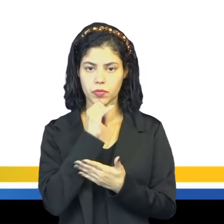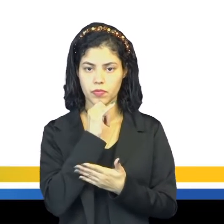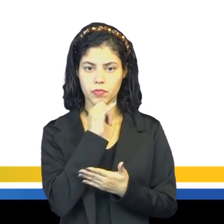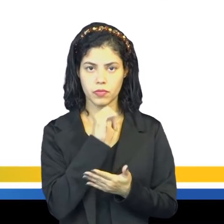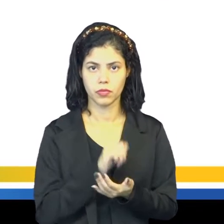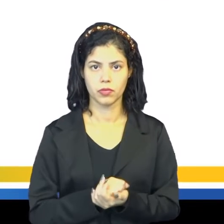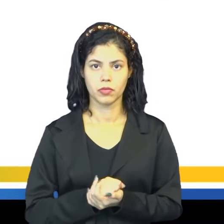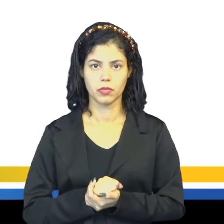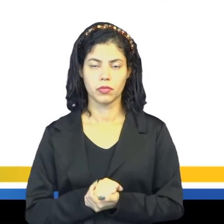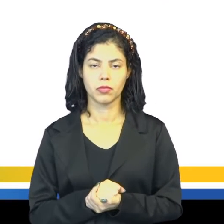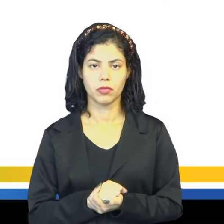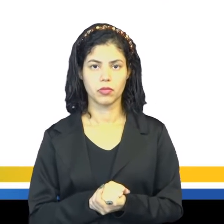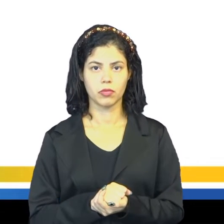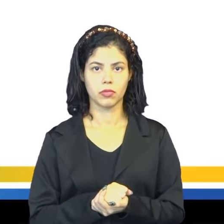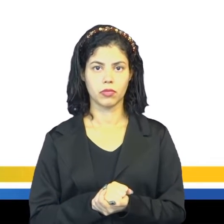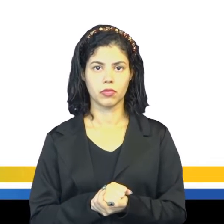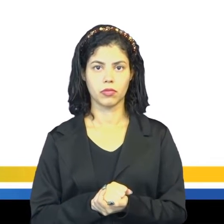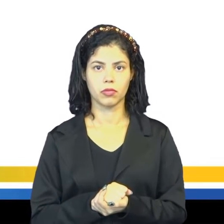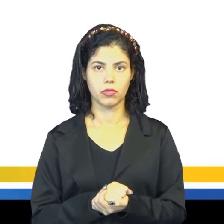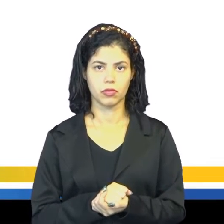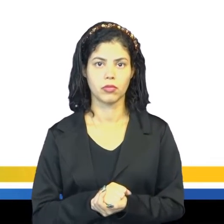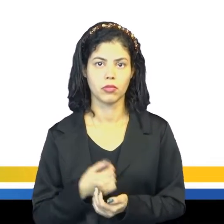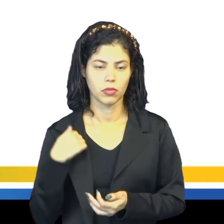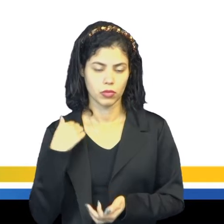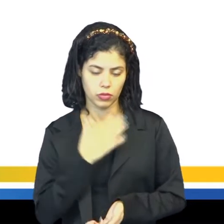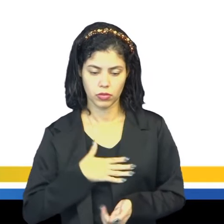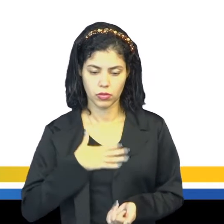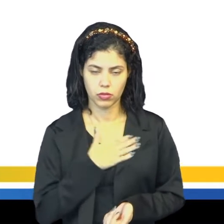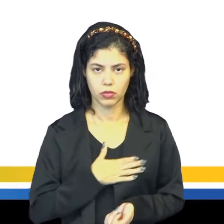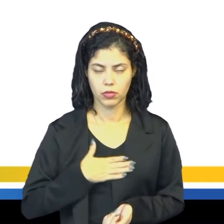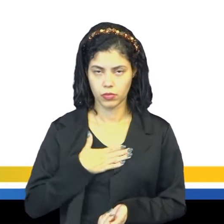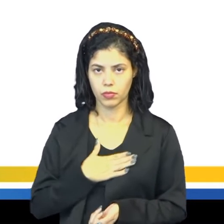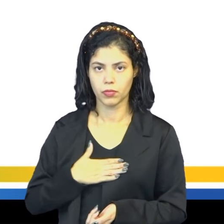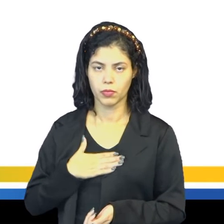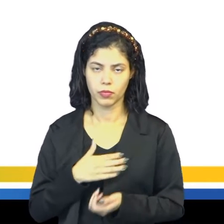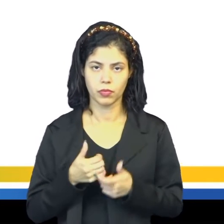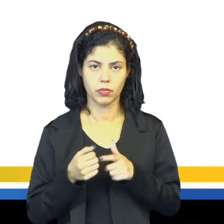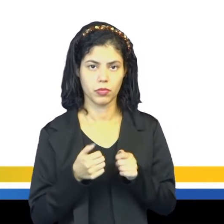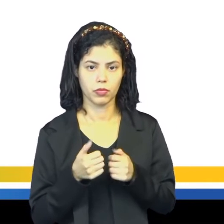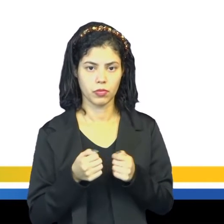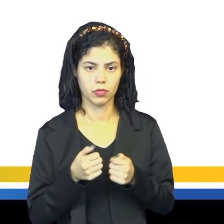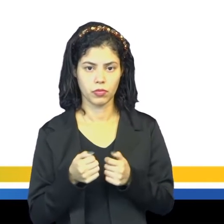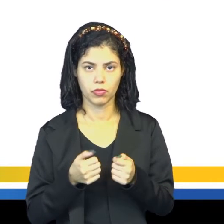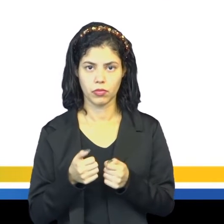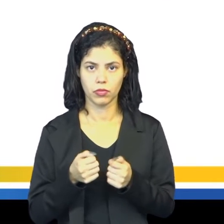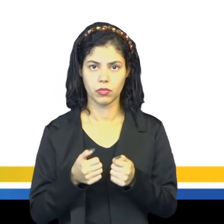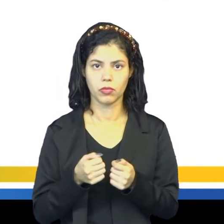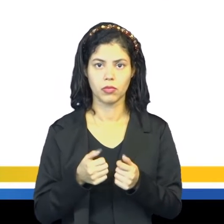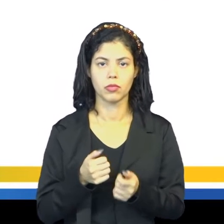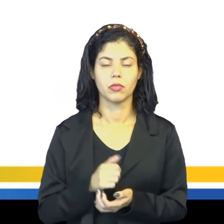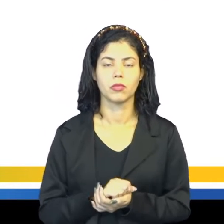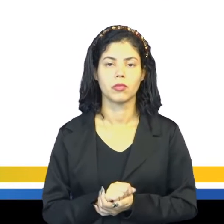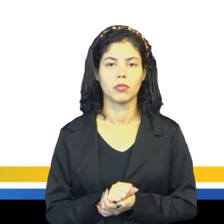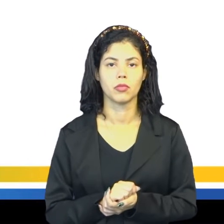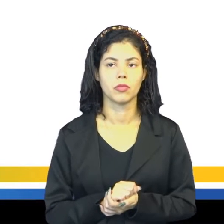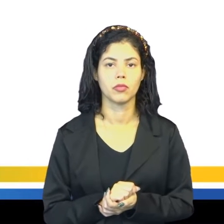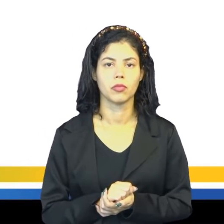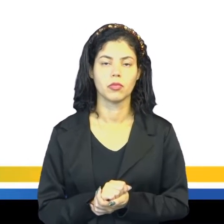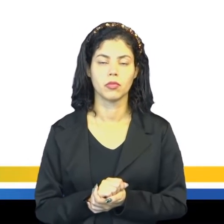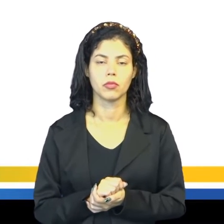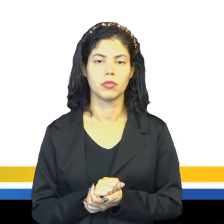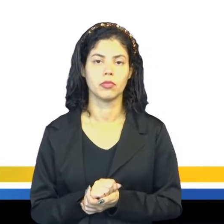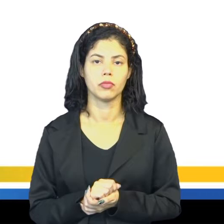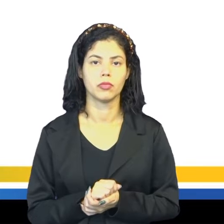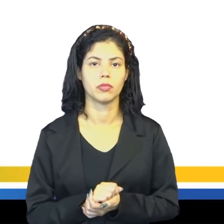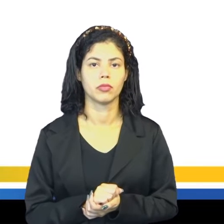exemplo, I like playing video game. Eu gosto de, né, jogar no videogame. Nós temos